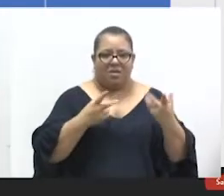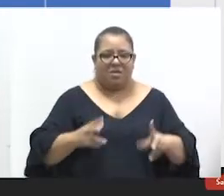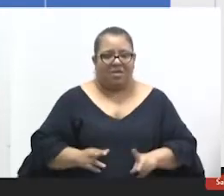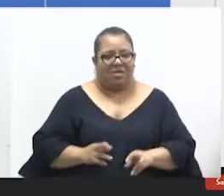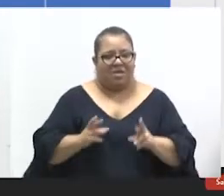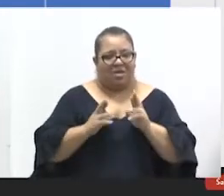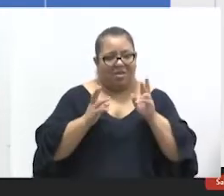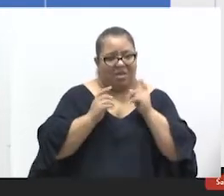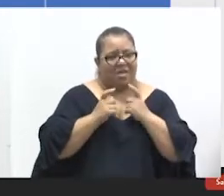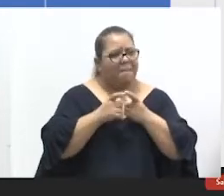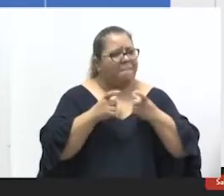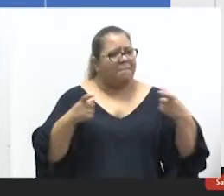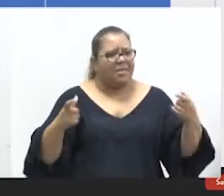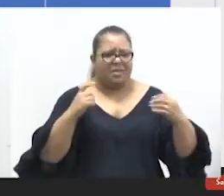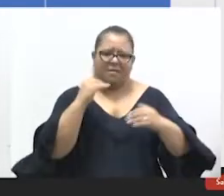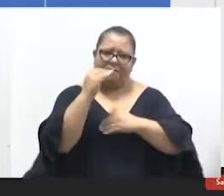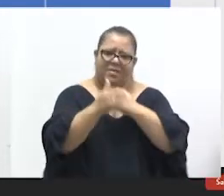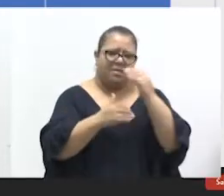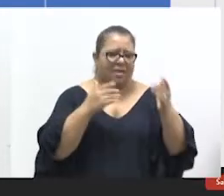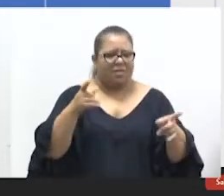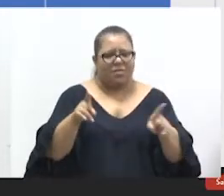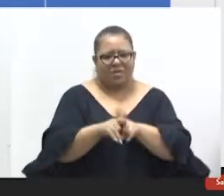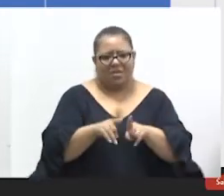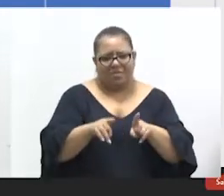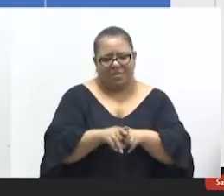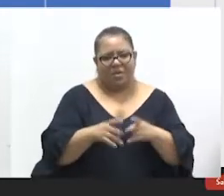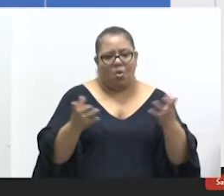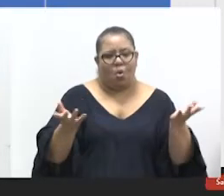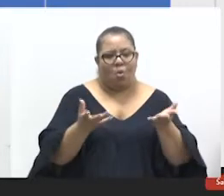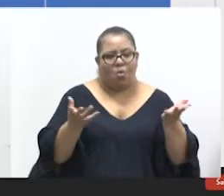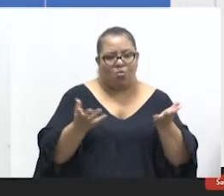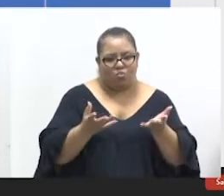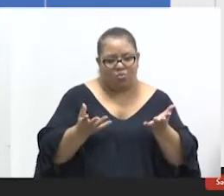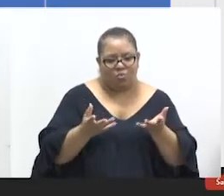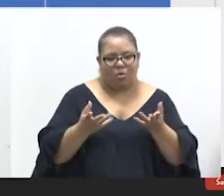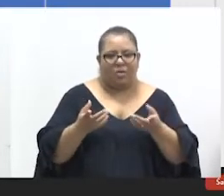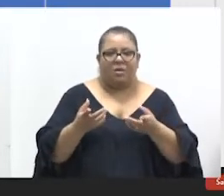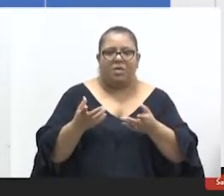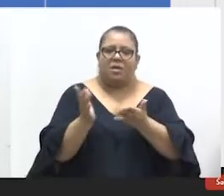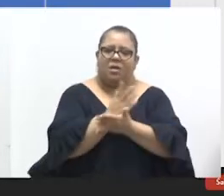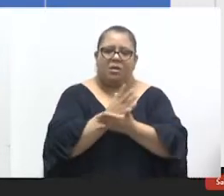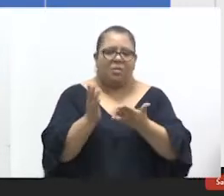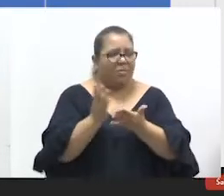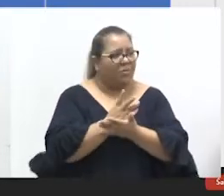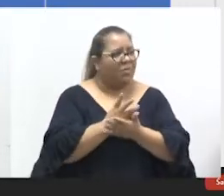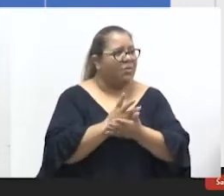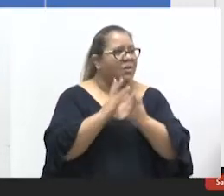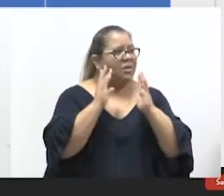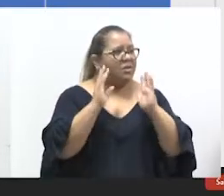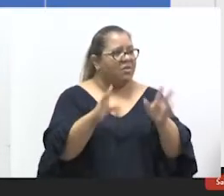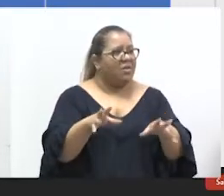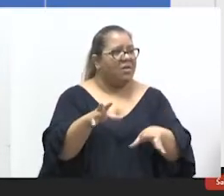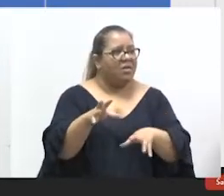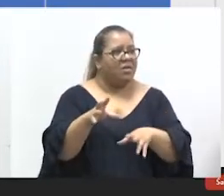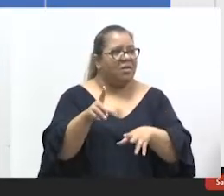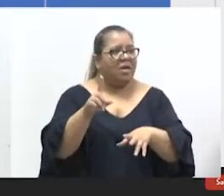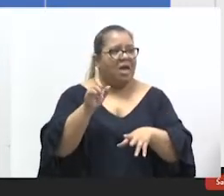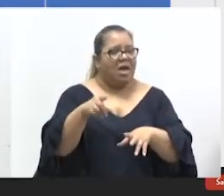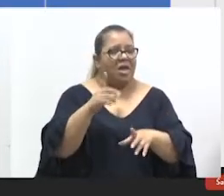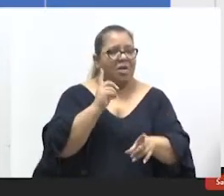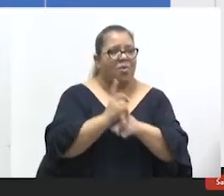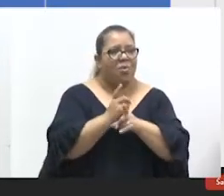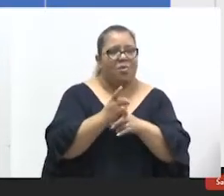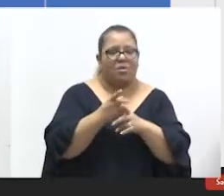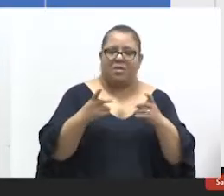em um estágio mais avançado, né, que é onde em algumas situações já existe metástase, então são